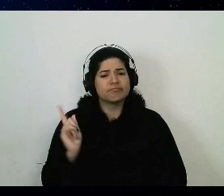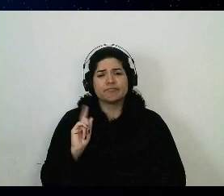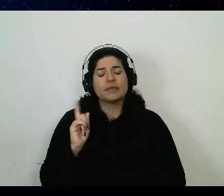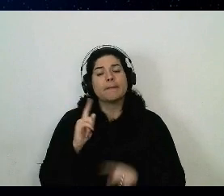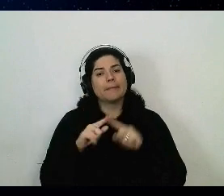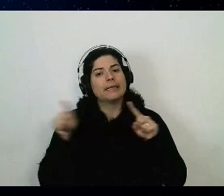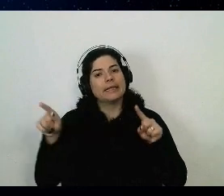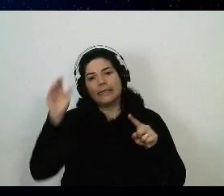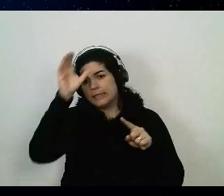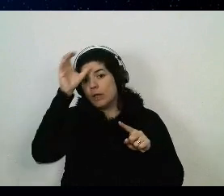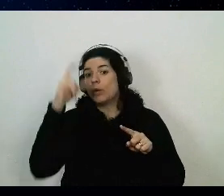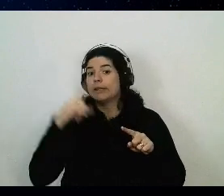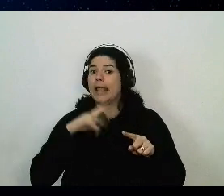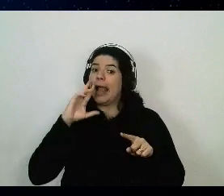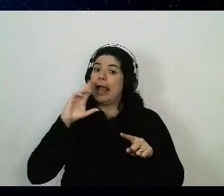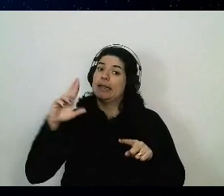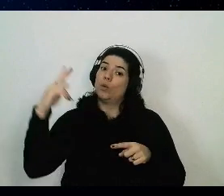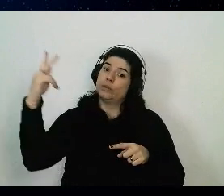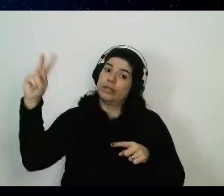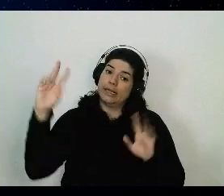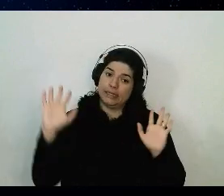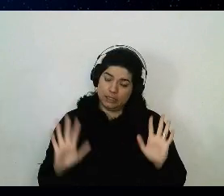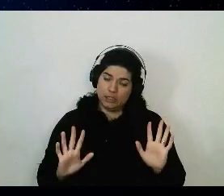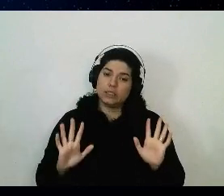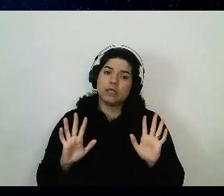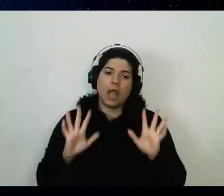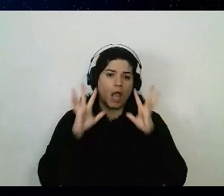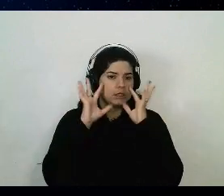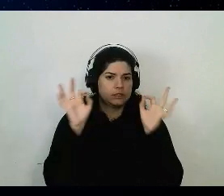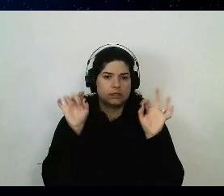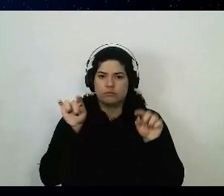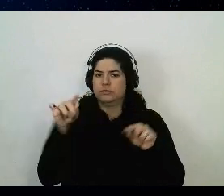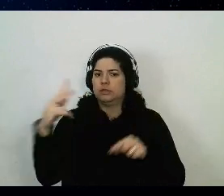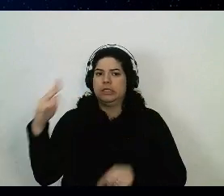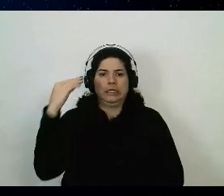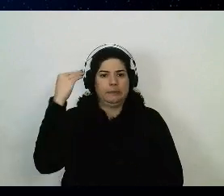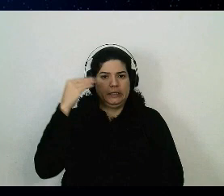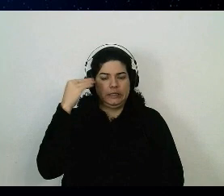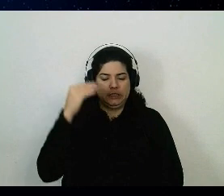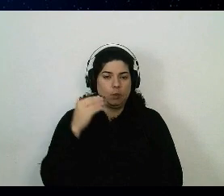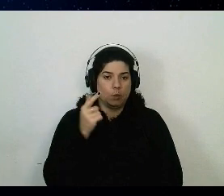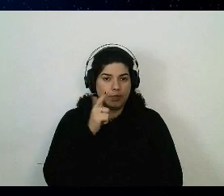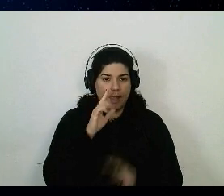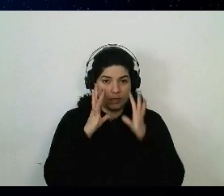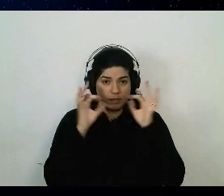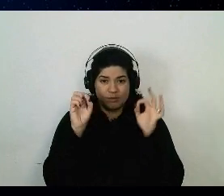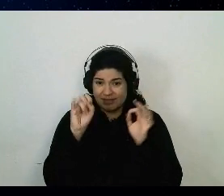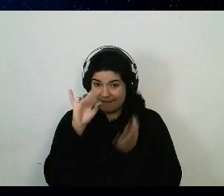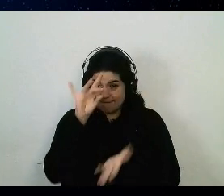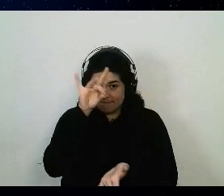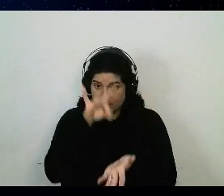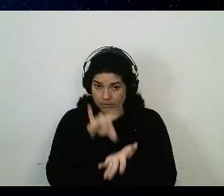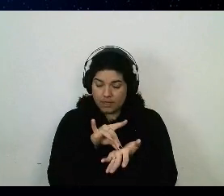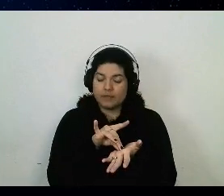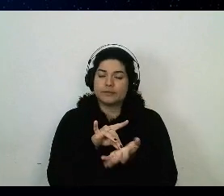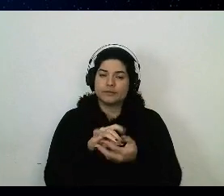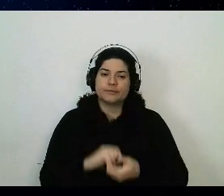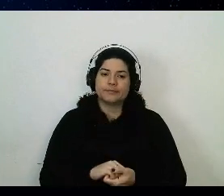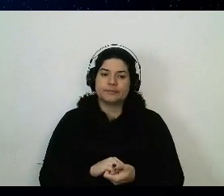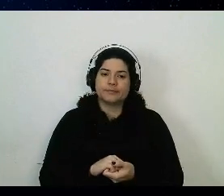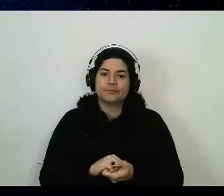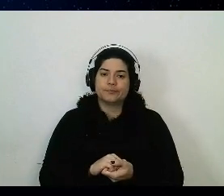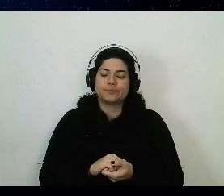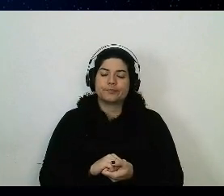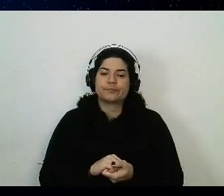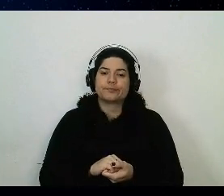suas razões na outra ponta e basta a gente ouvir ele. E a gente só vai ouvir se realmente for genuíno e fazer acontecer. Quando nós trabalhamos nos